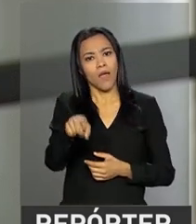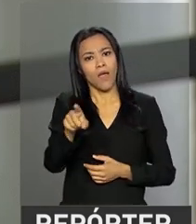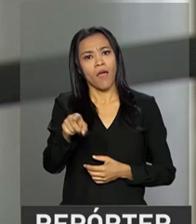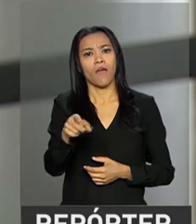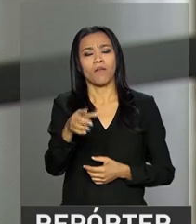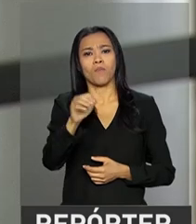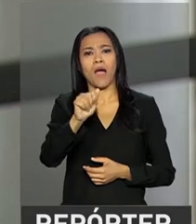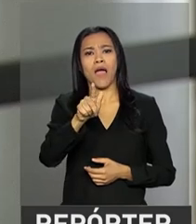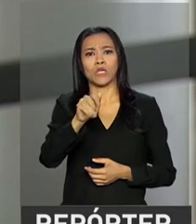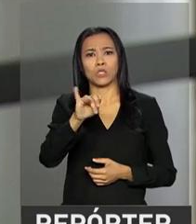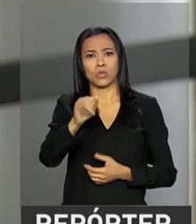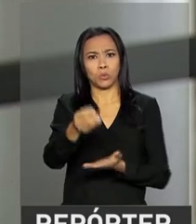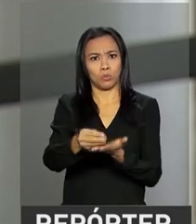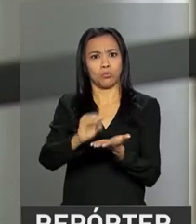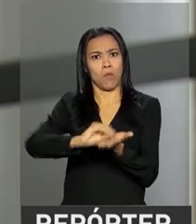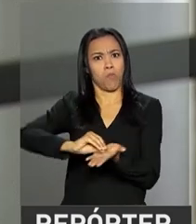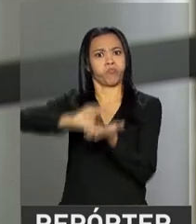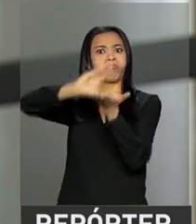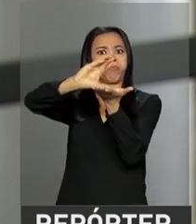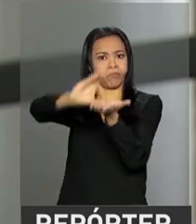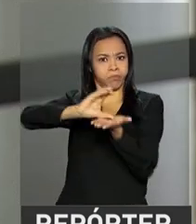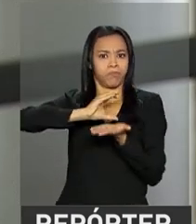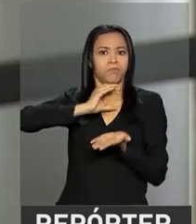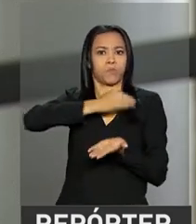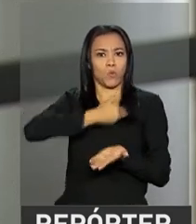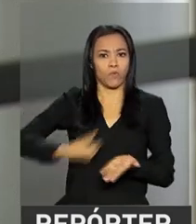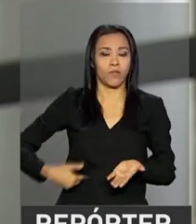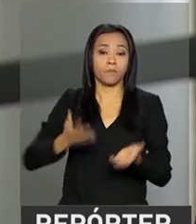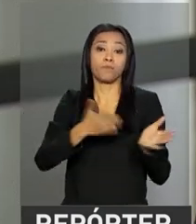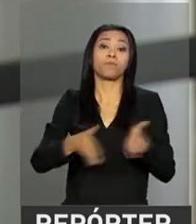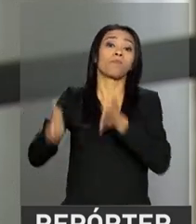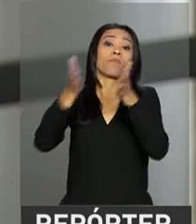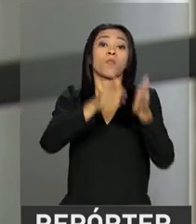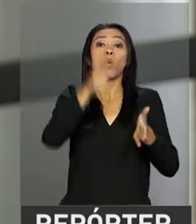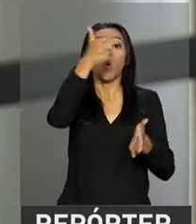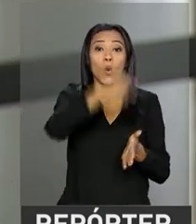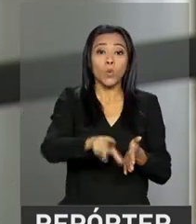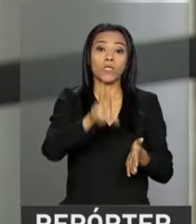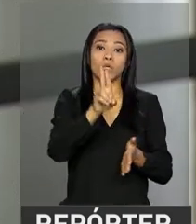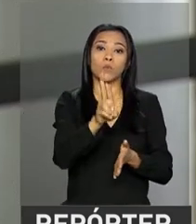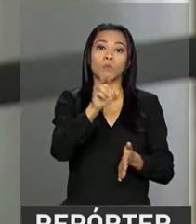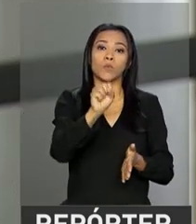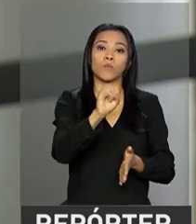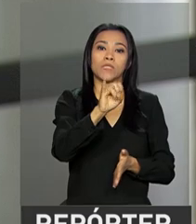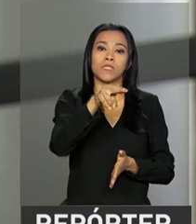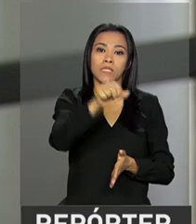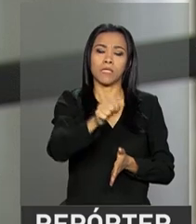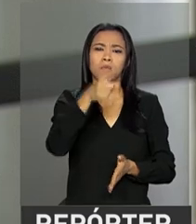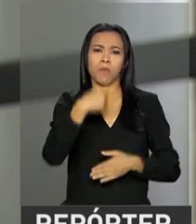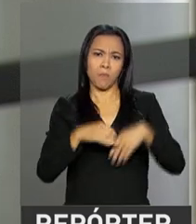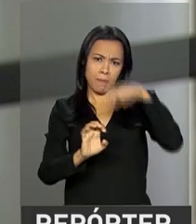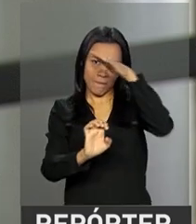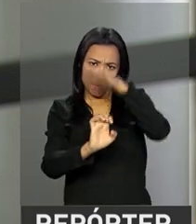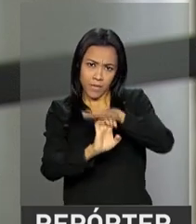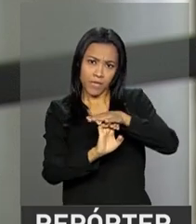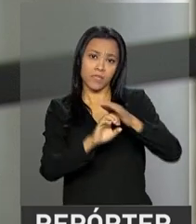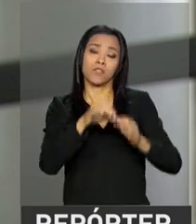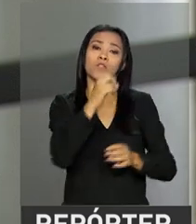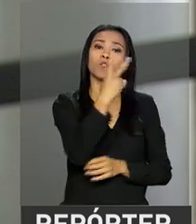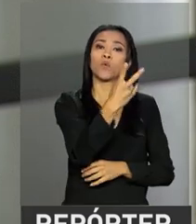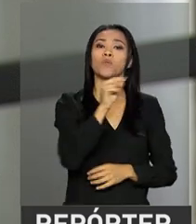valor mínimo exigido pelo governo já a usina de jaguará foi arrematada pela emgea por